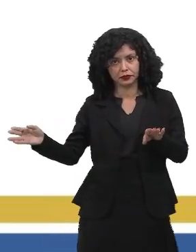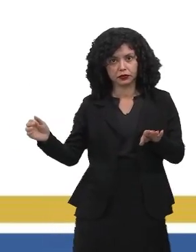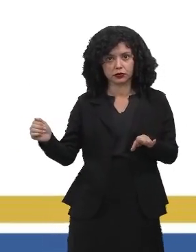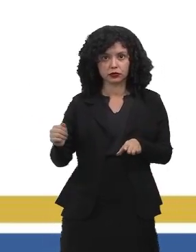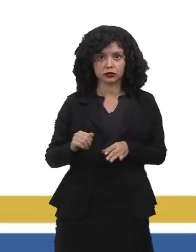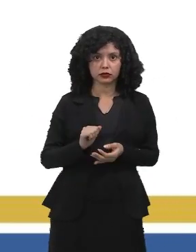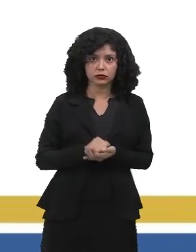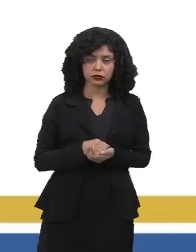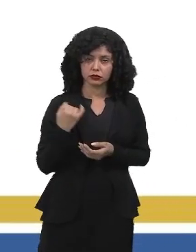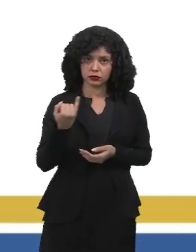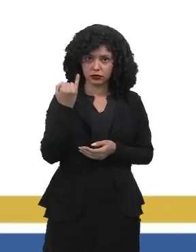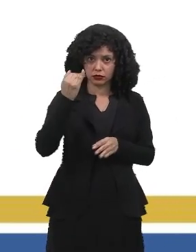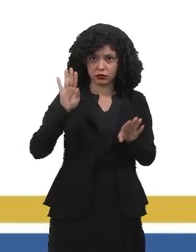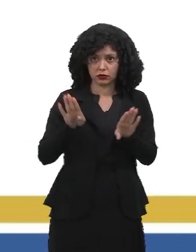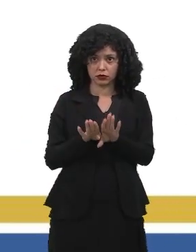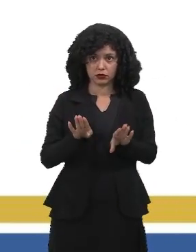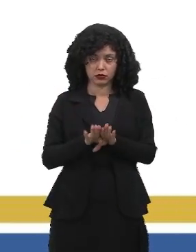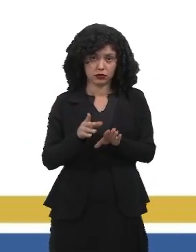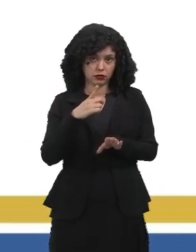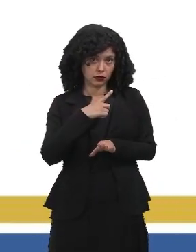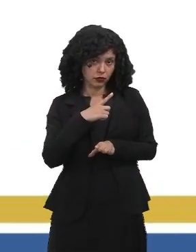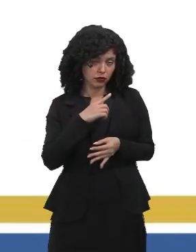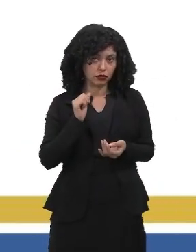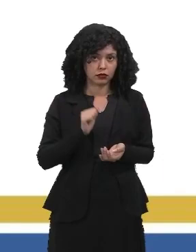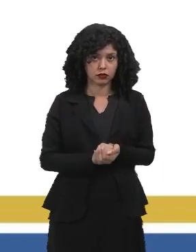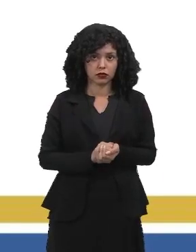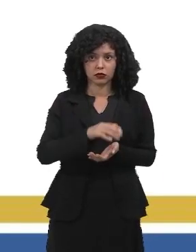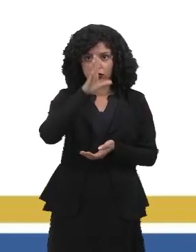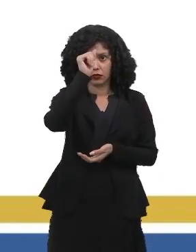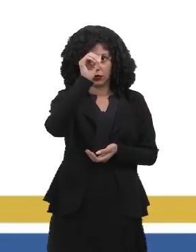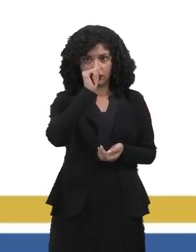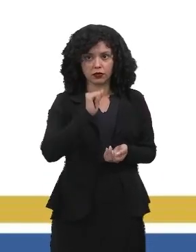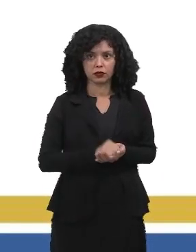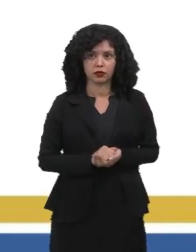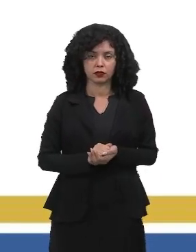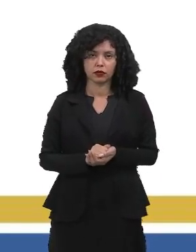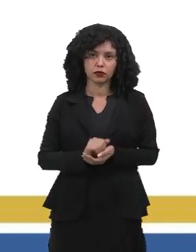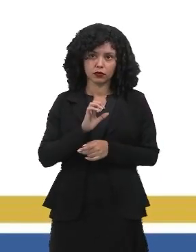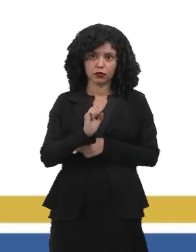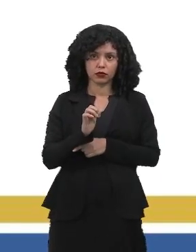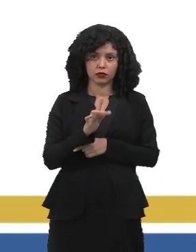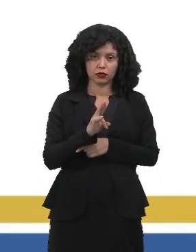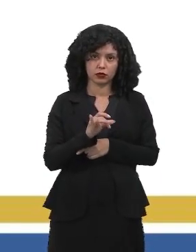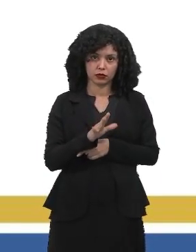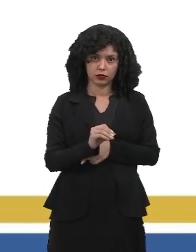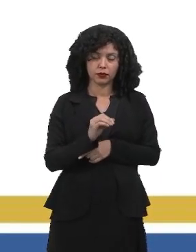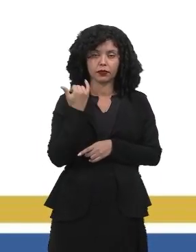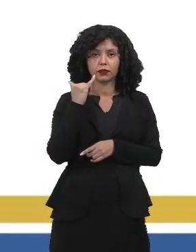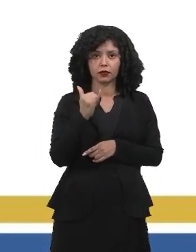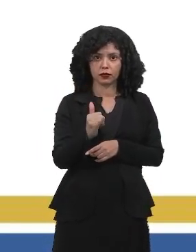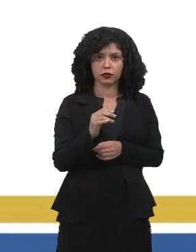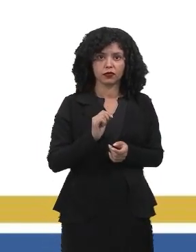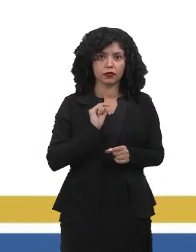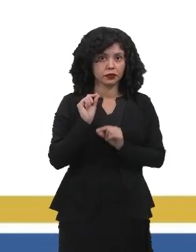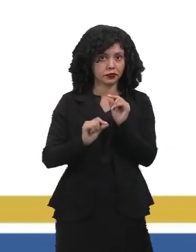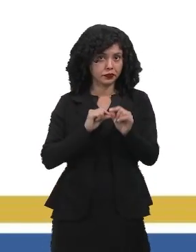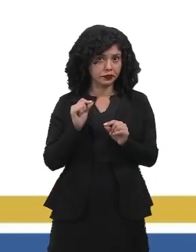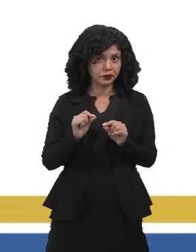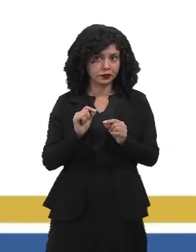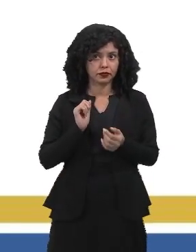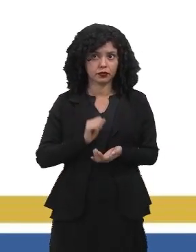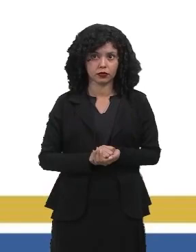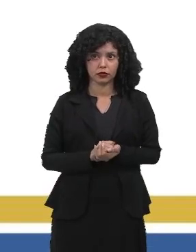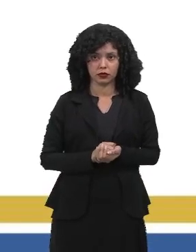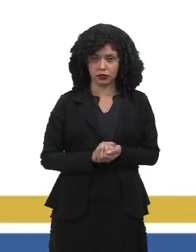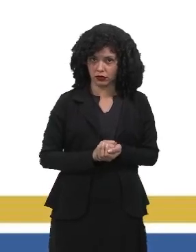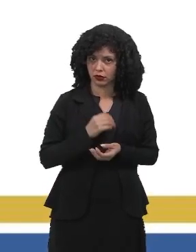eletromagnéticas, é importante que você tenha também o conhecimento do chamado espectro eletromagnético. O que é esse espectro